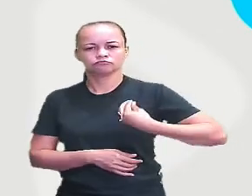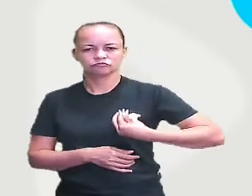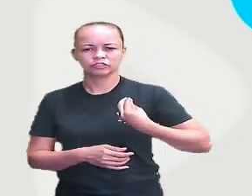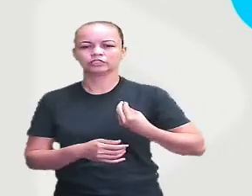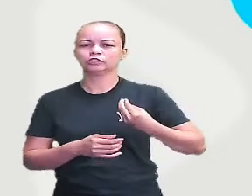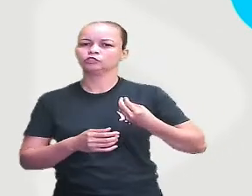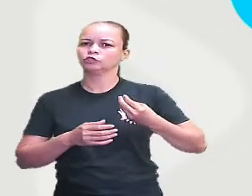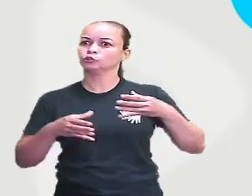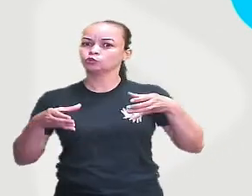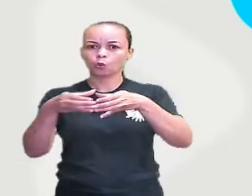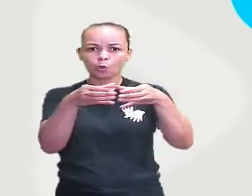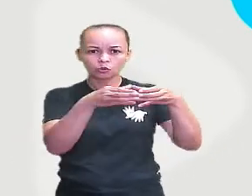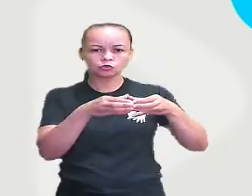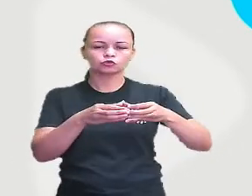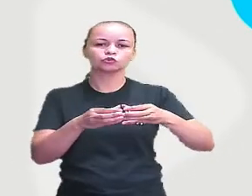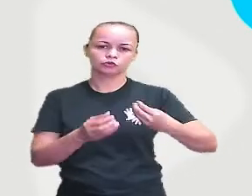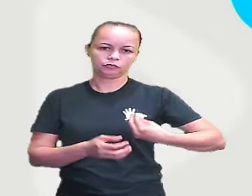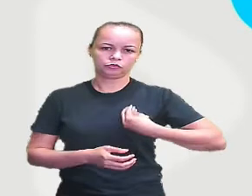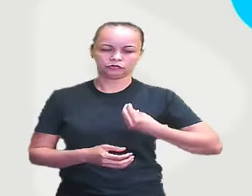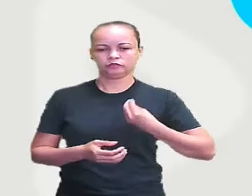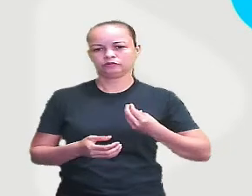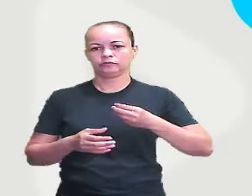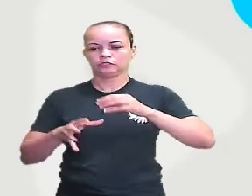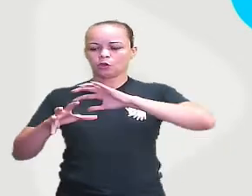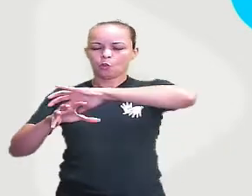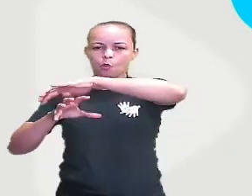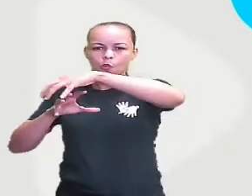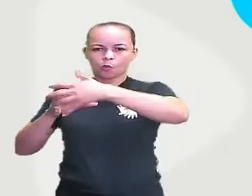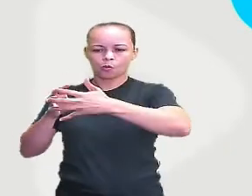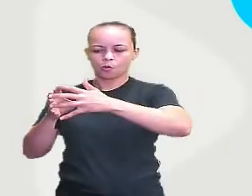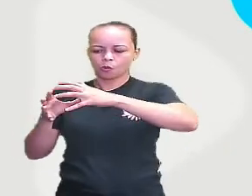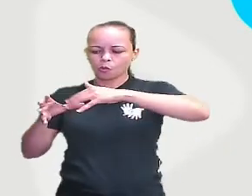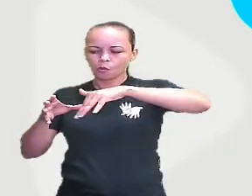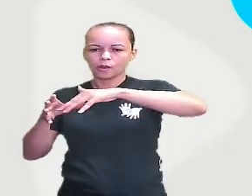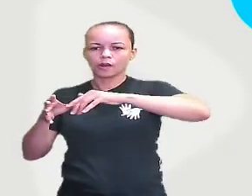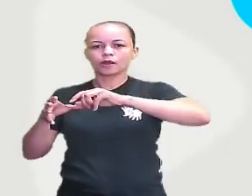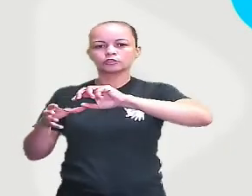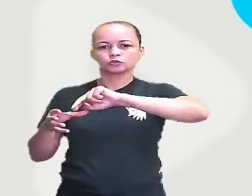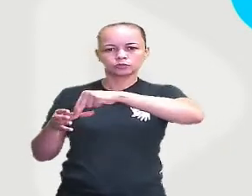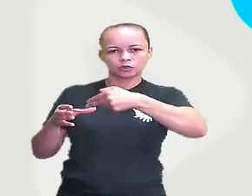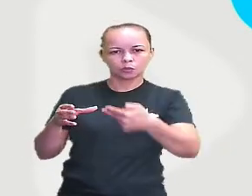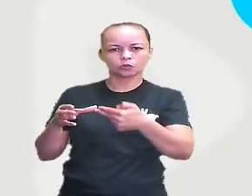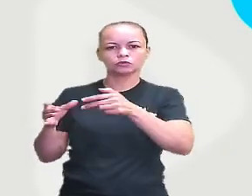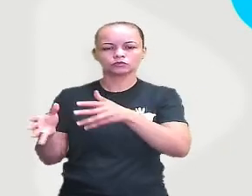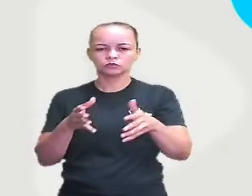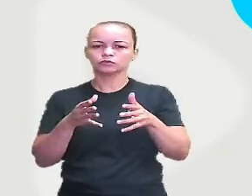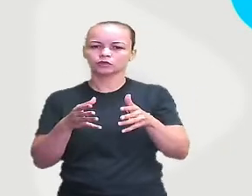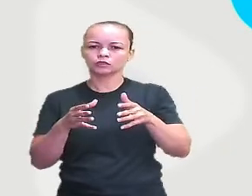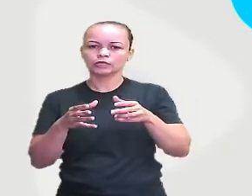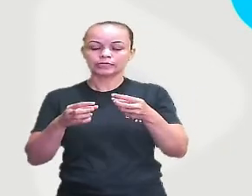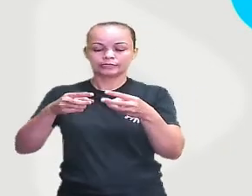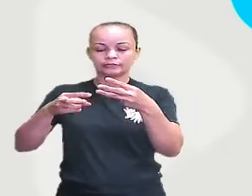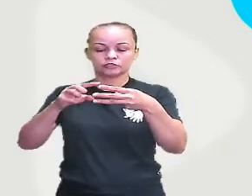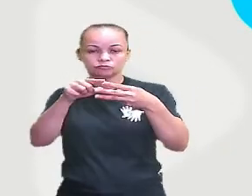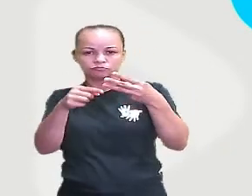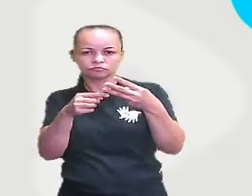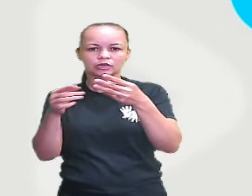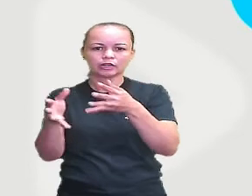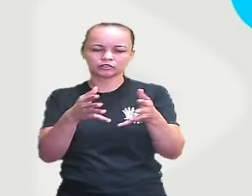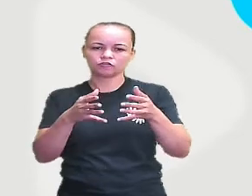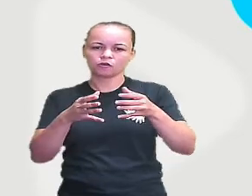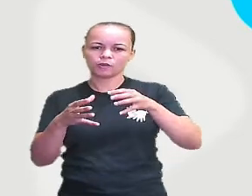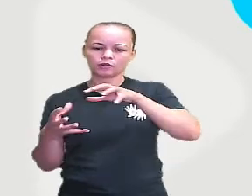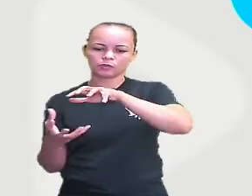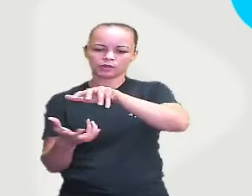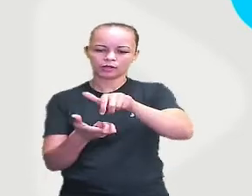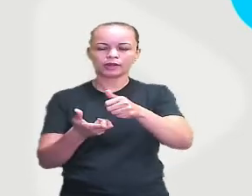todos os seres vivos. O manto e o núcleo. Essas três camadas formam a composição do planeta Terra e